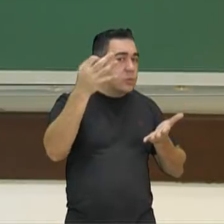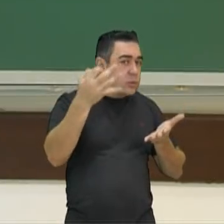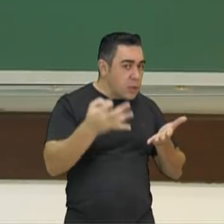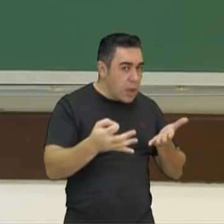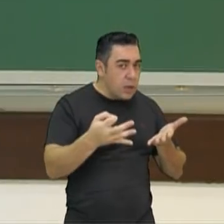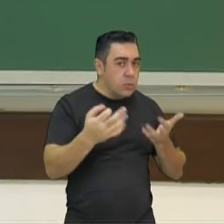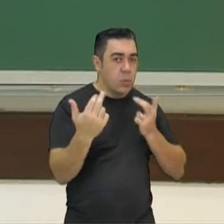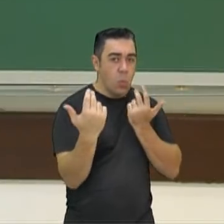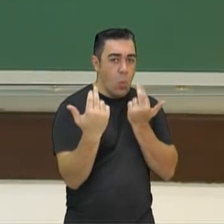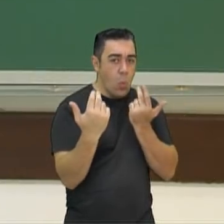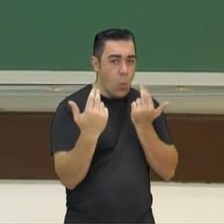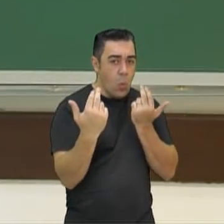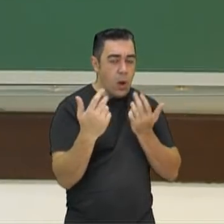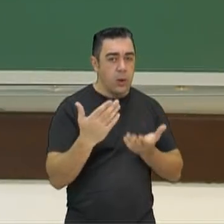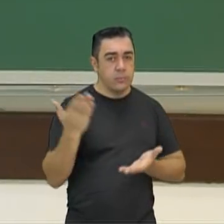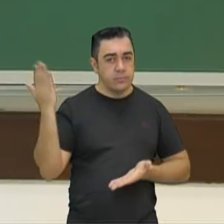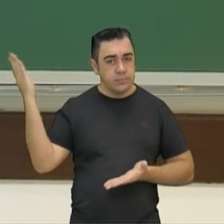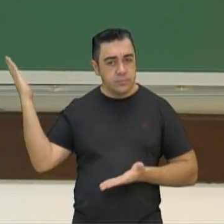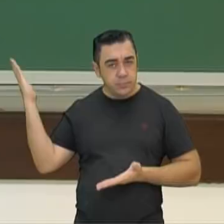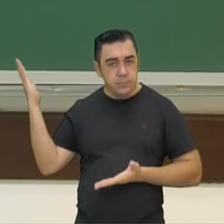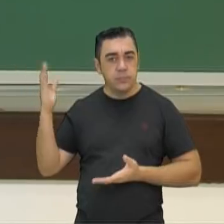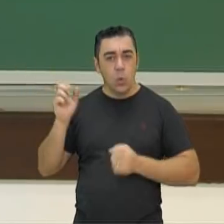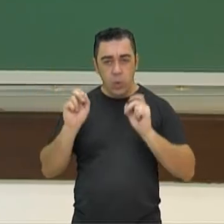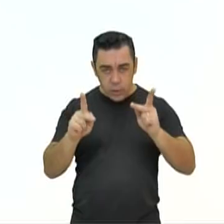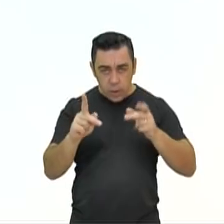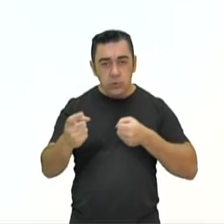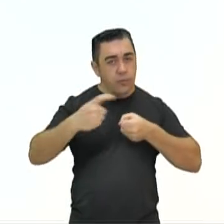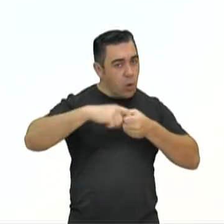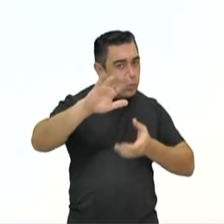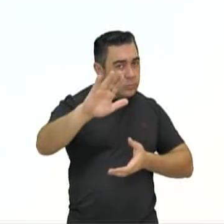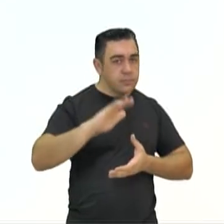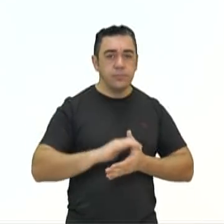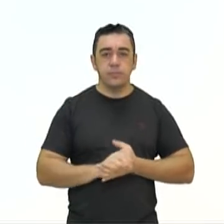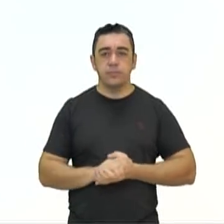mesma coisa que nos slides aqui, ok? A gente já retorna com vocês.